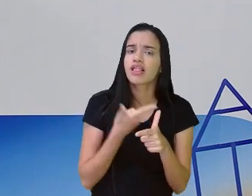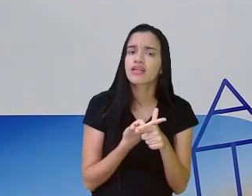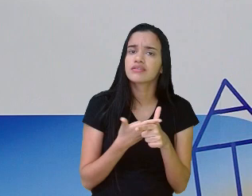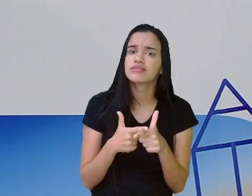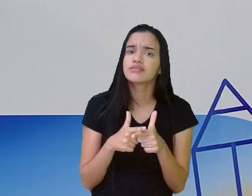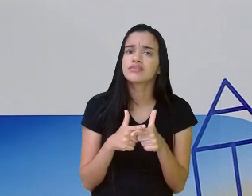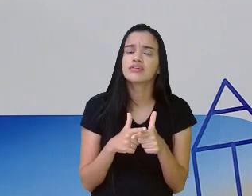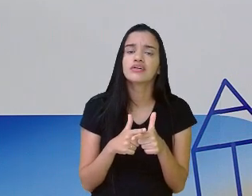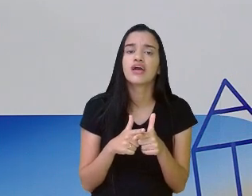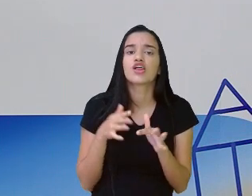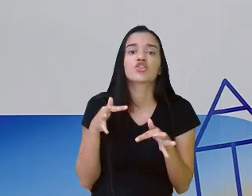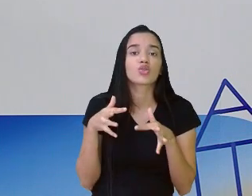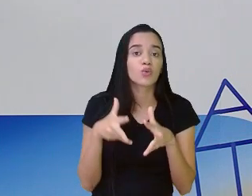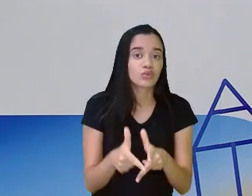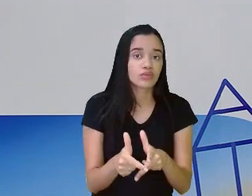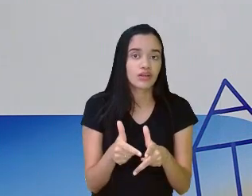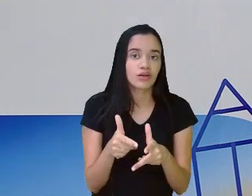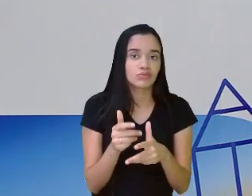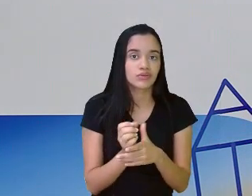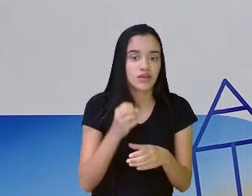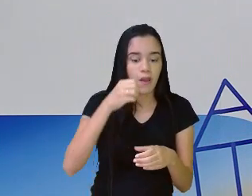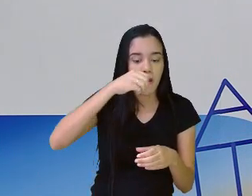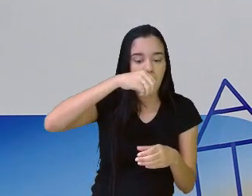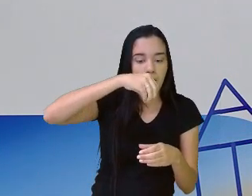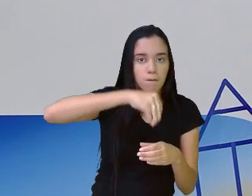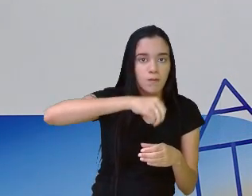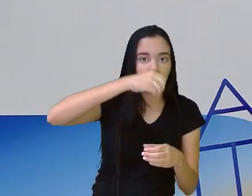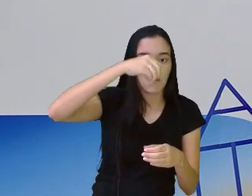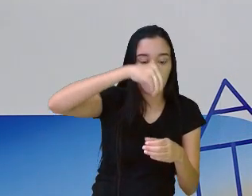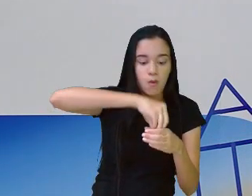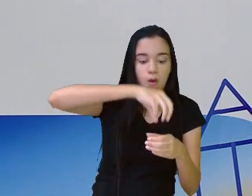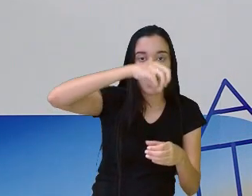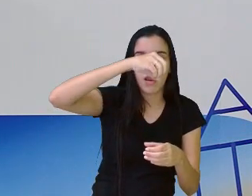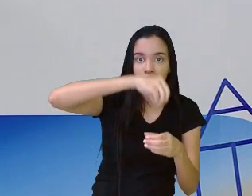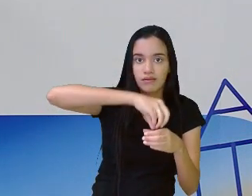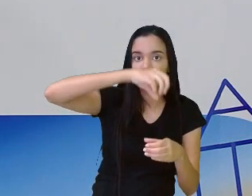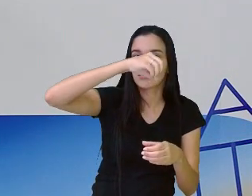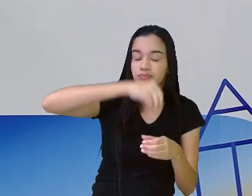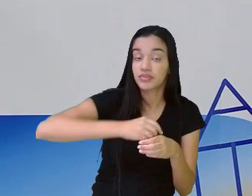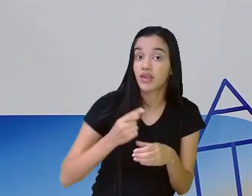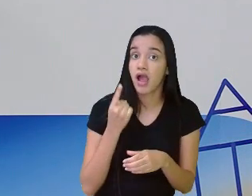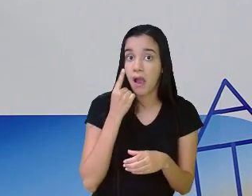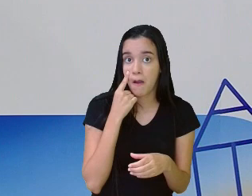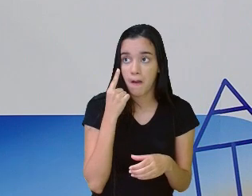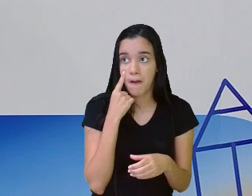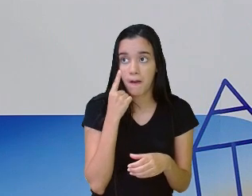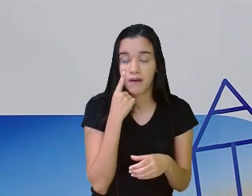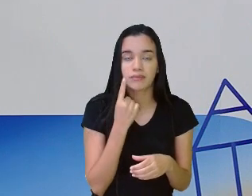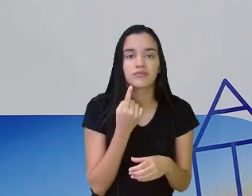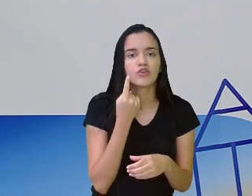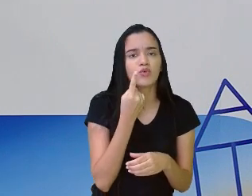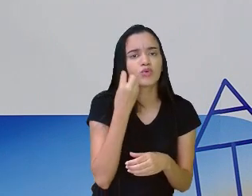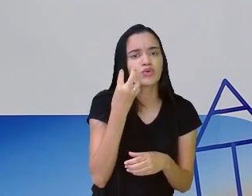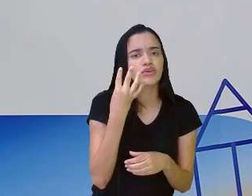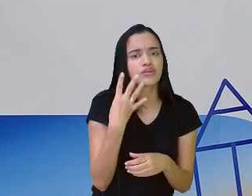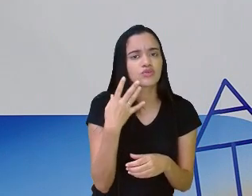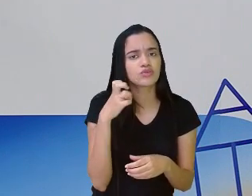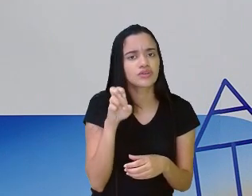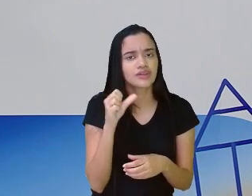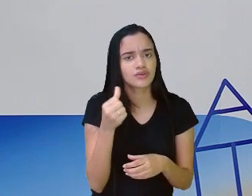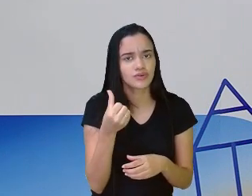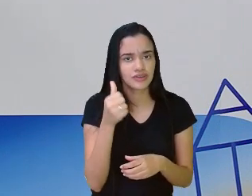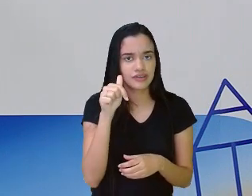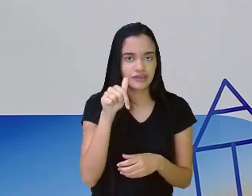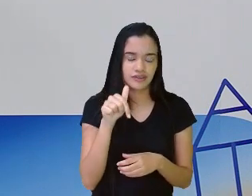divisão do meu total de bolinhas em 2 partes. Olha, 1, 2, 3, 4,